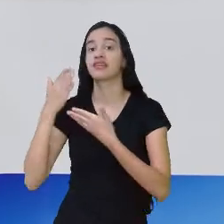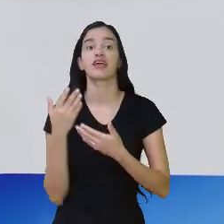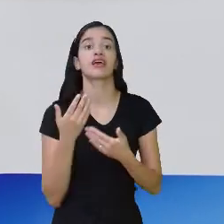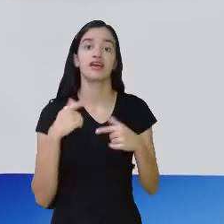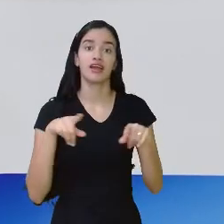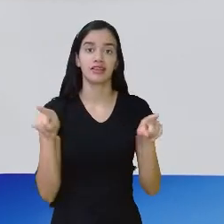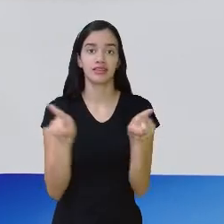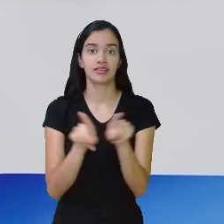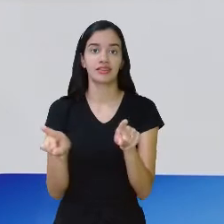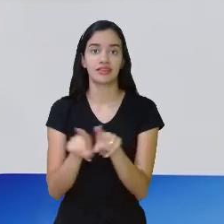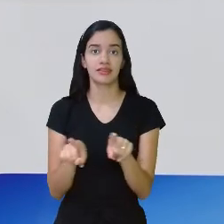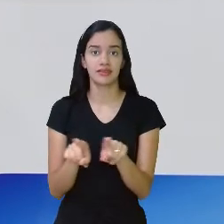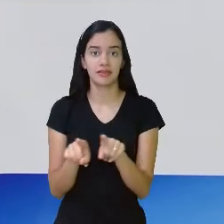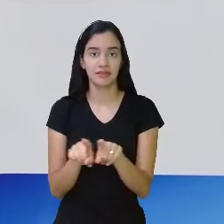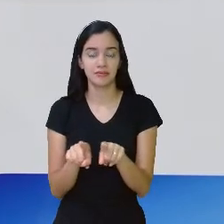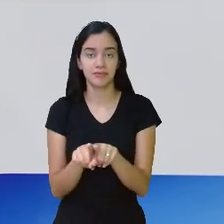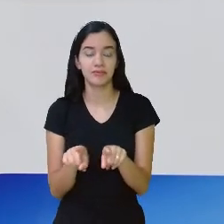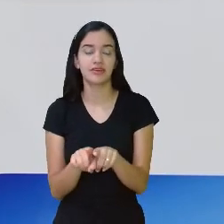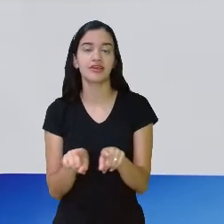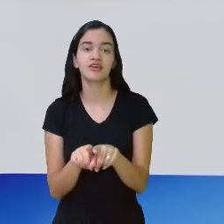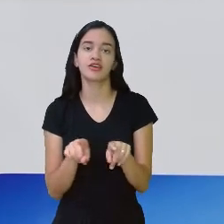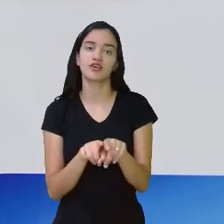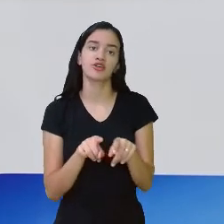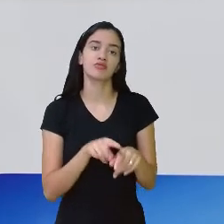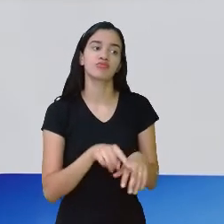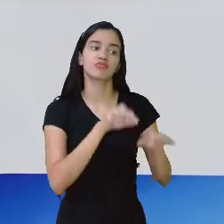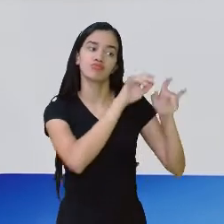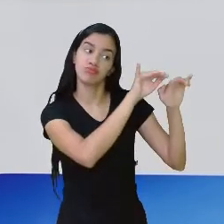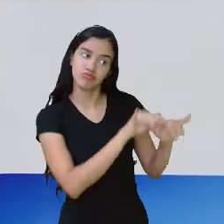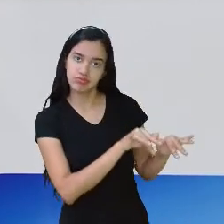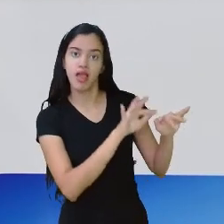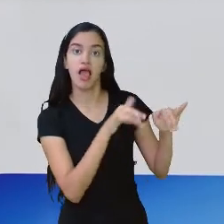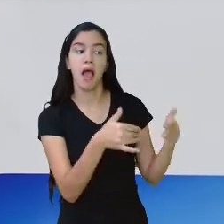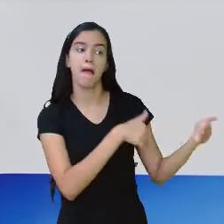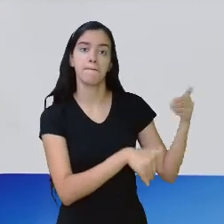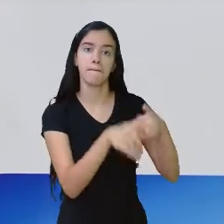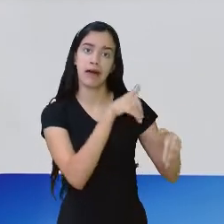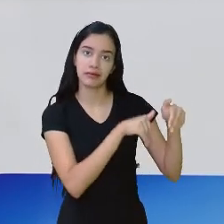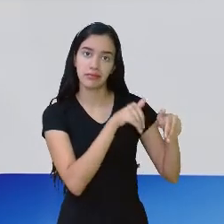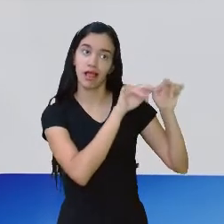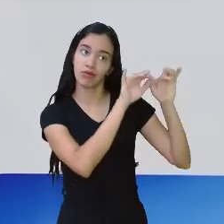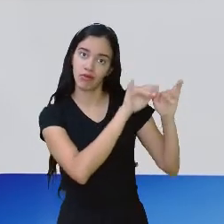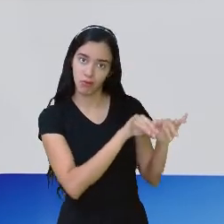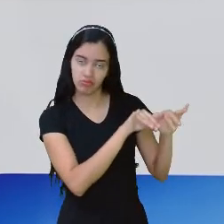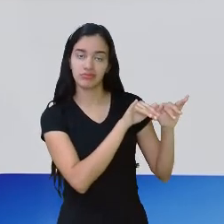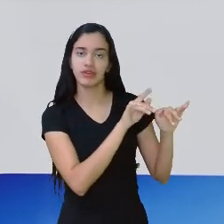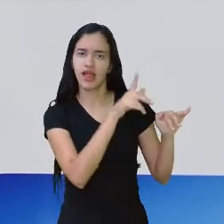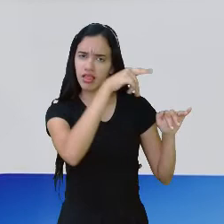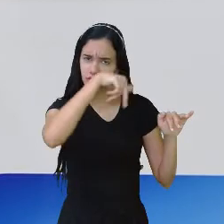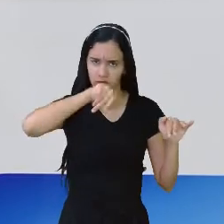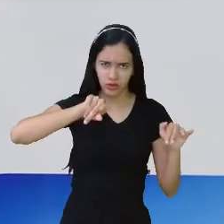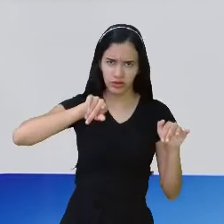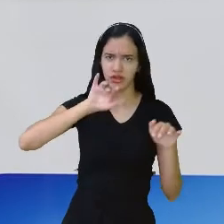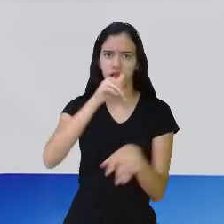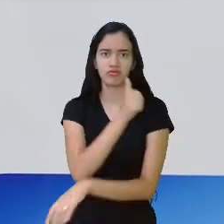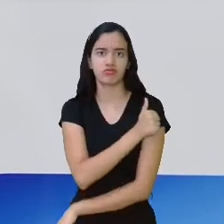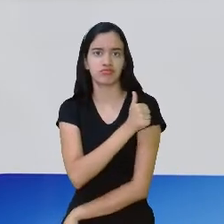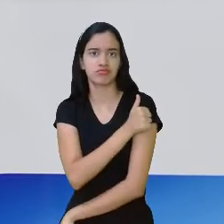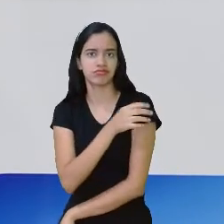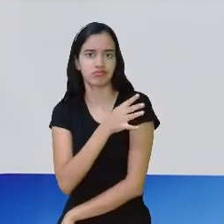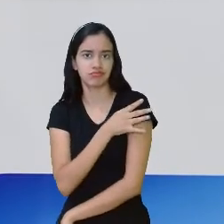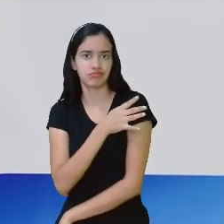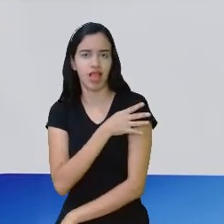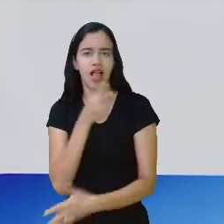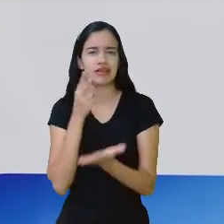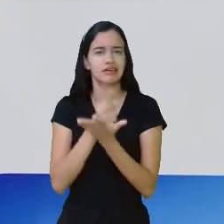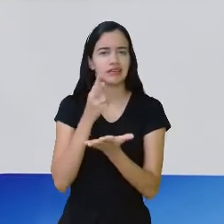E também o chat, a participação no chat de vocês, estudantes do quarto ano, que são